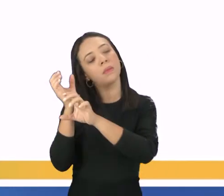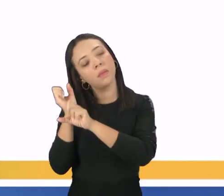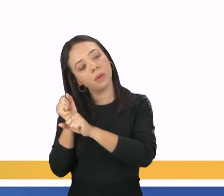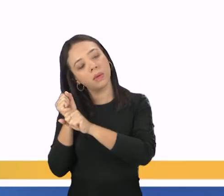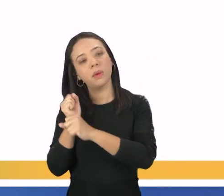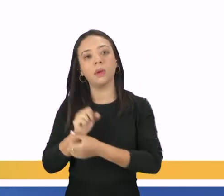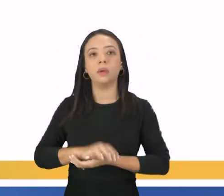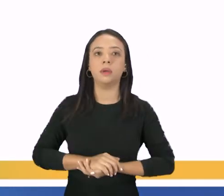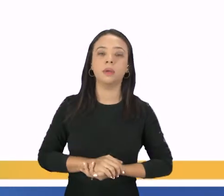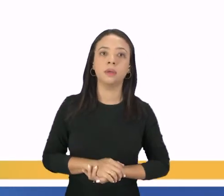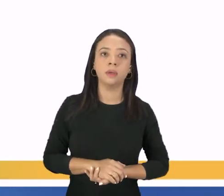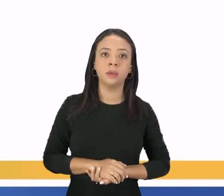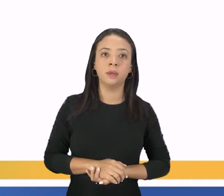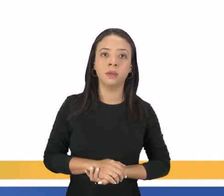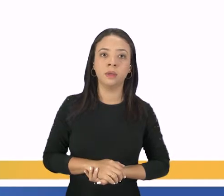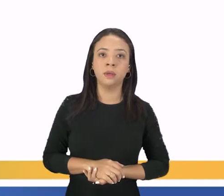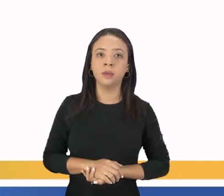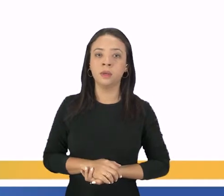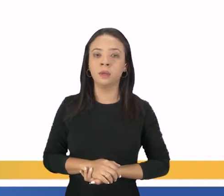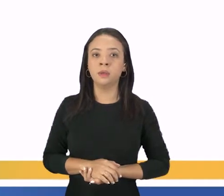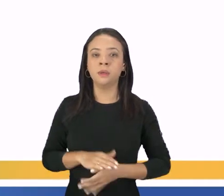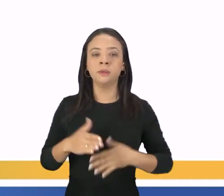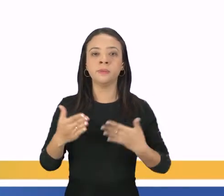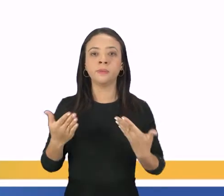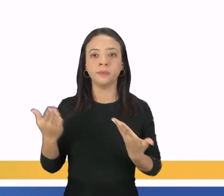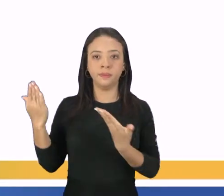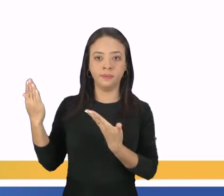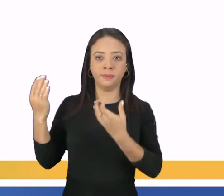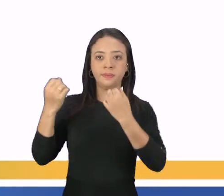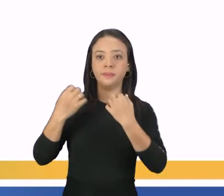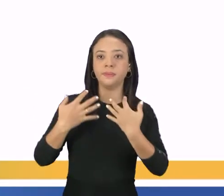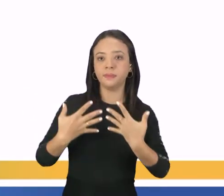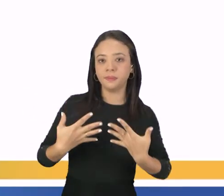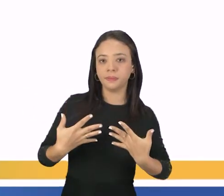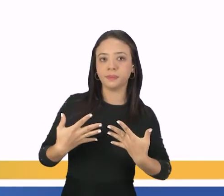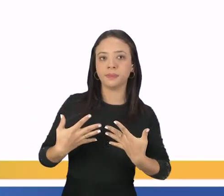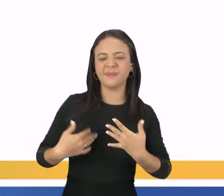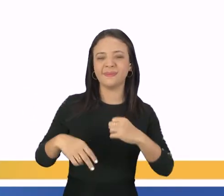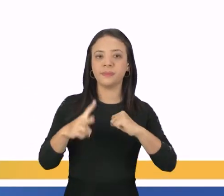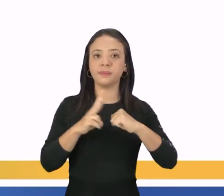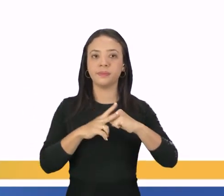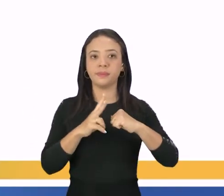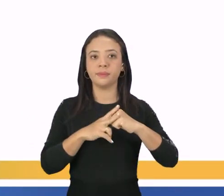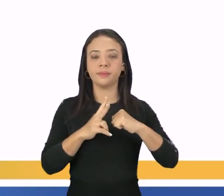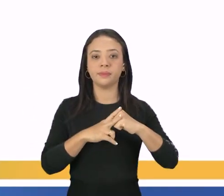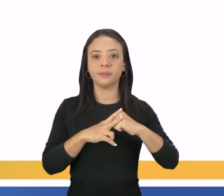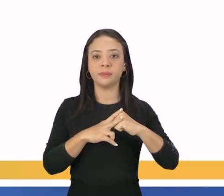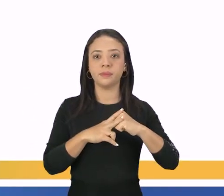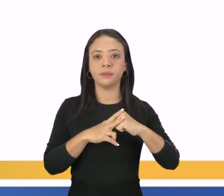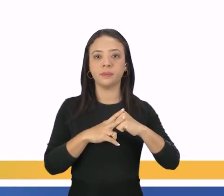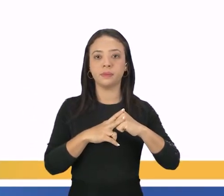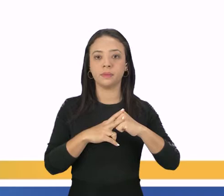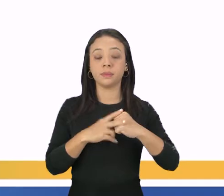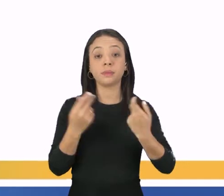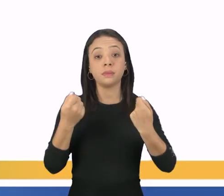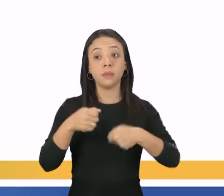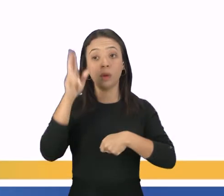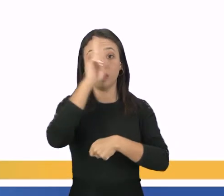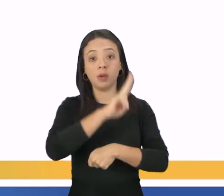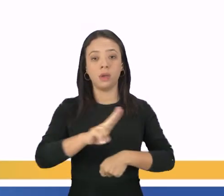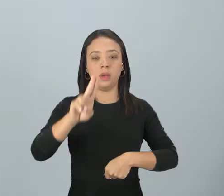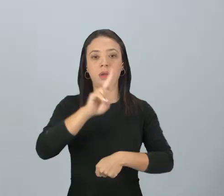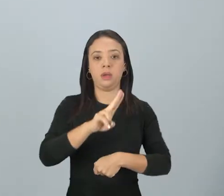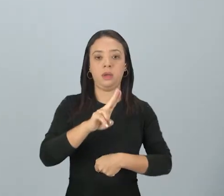ir dormir, tá? Então, né, aí alguns verbos que se referem à